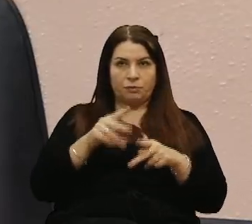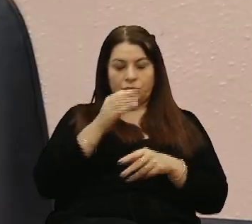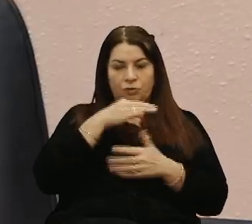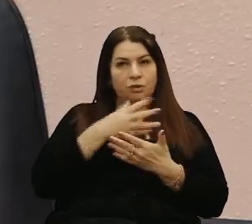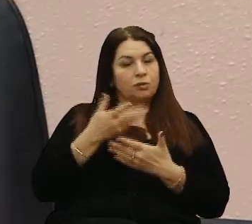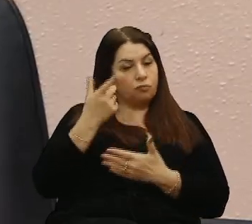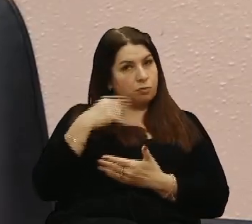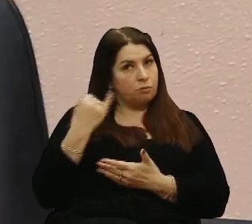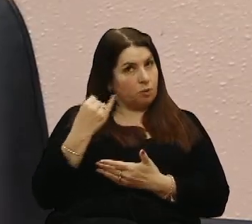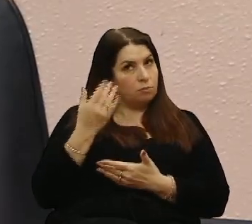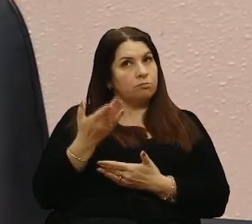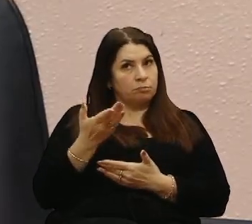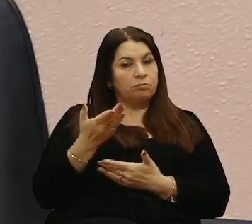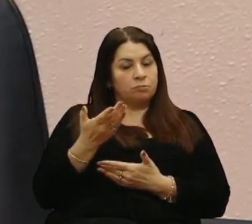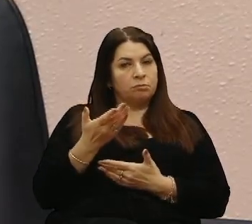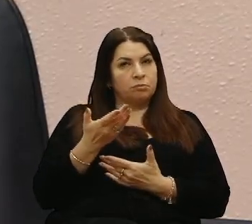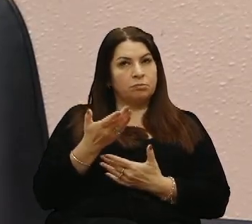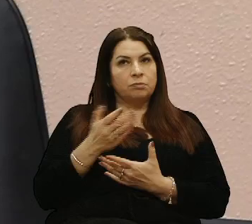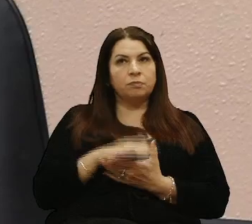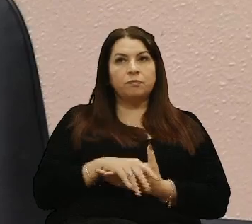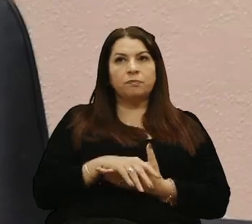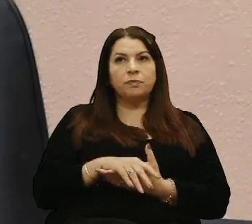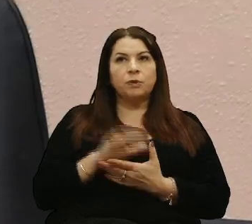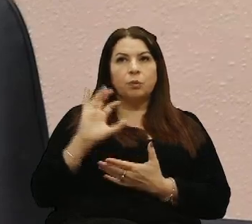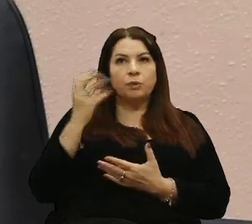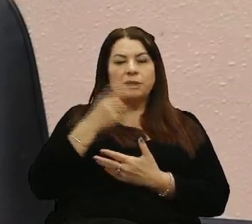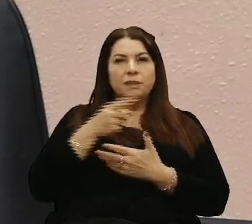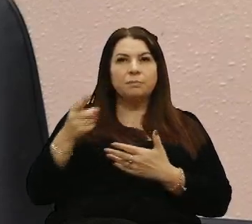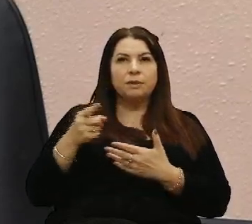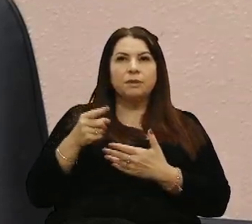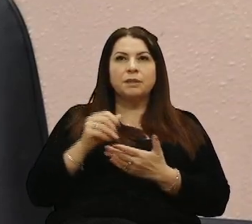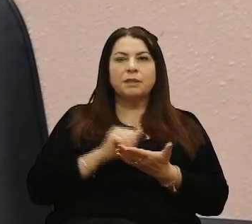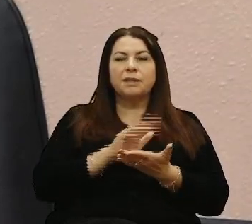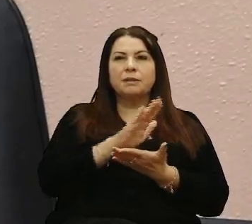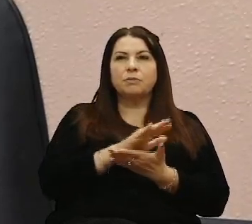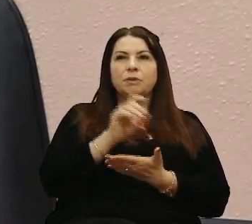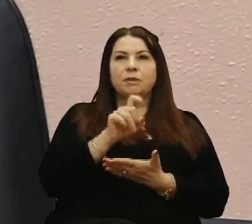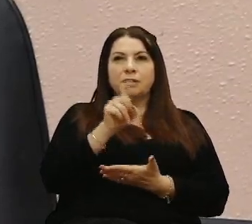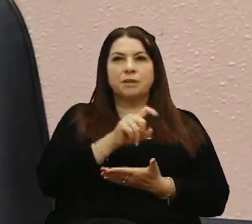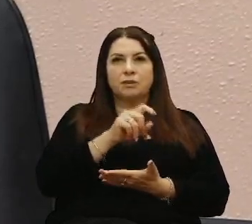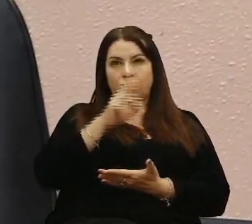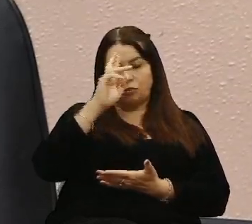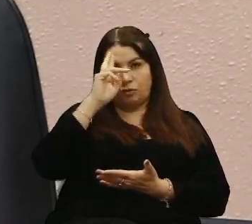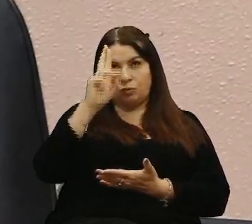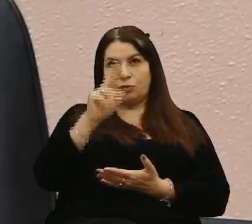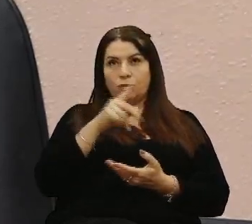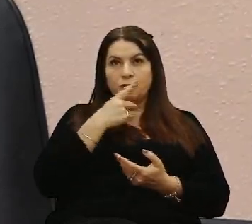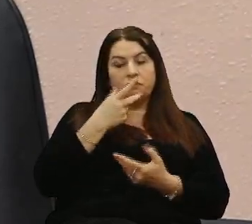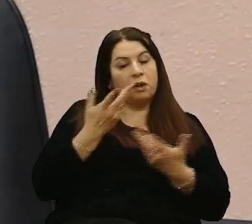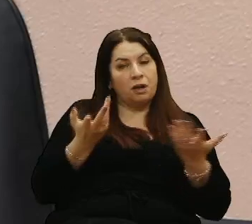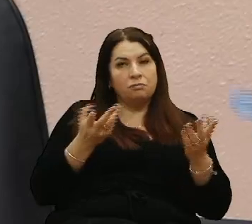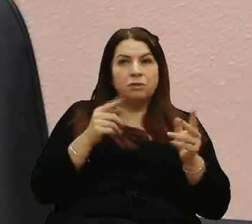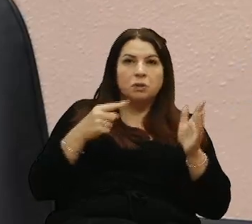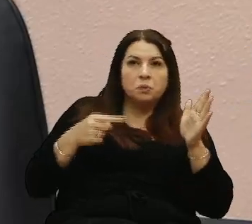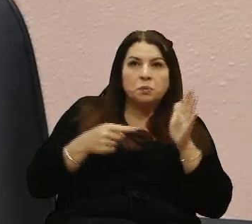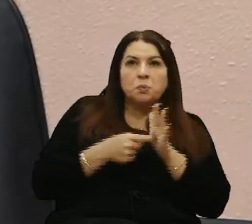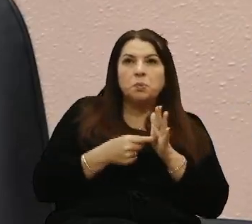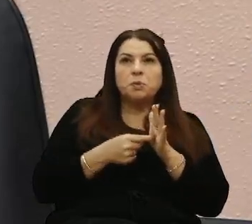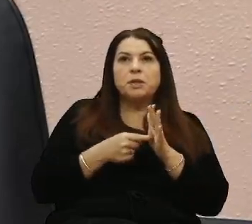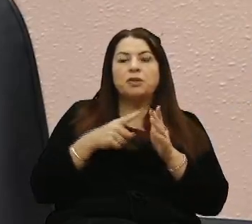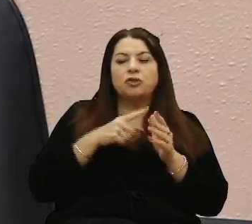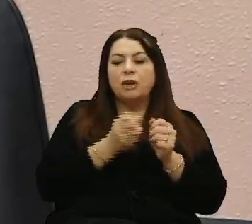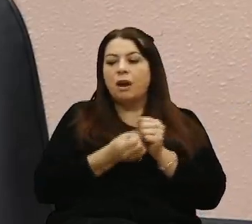achei um importante acontecimento a demissão desse ex-diretor que, segundo indícios, segundo denúncias,